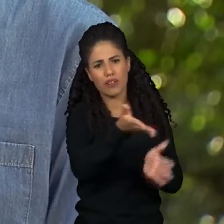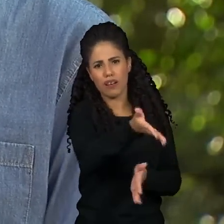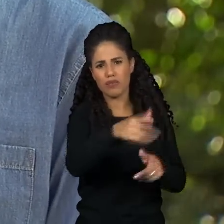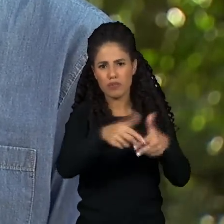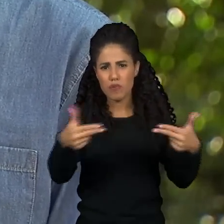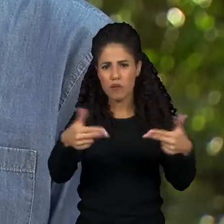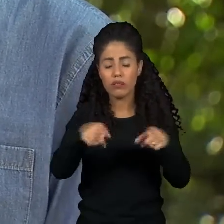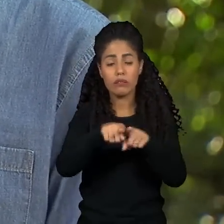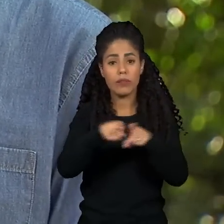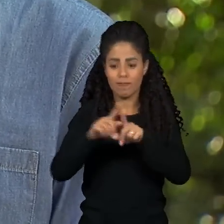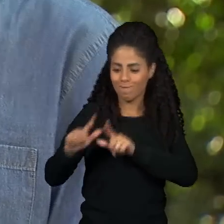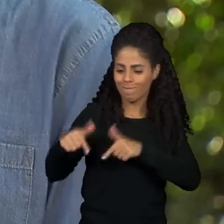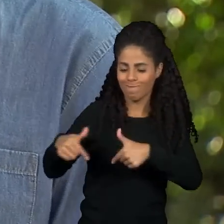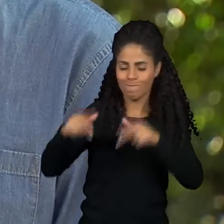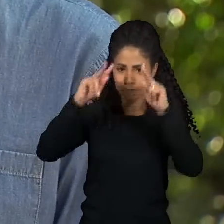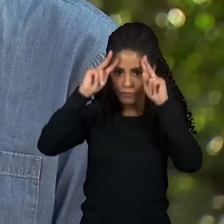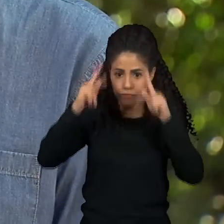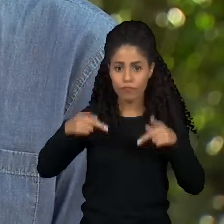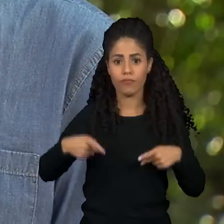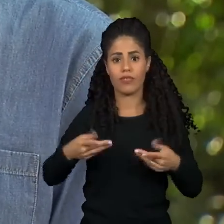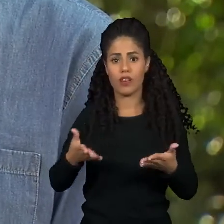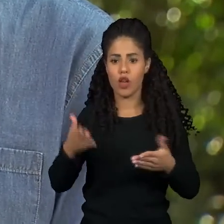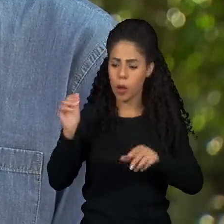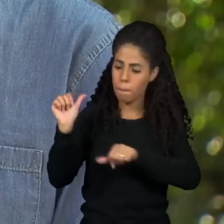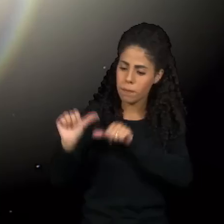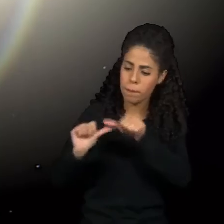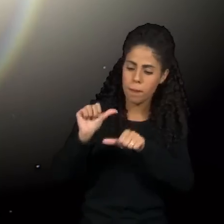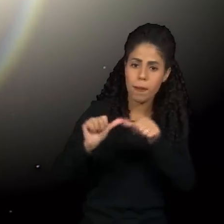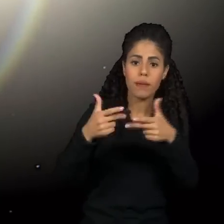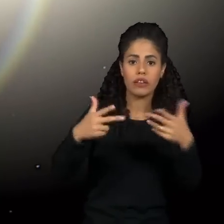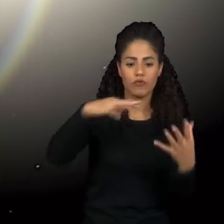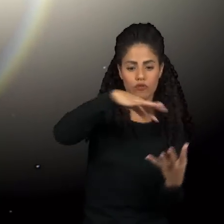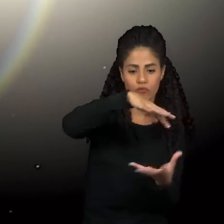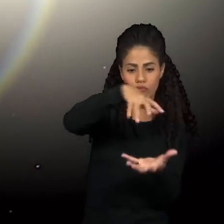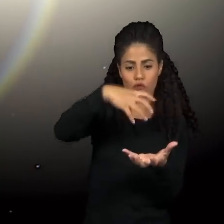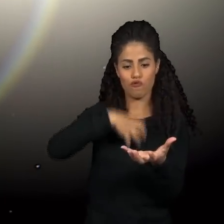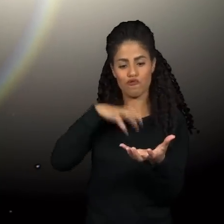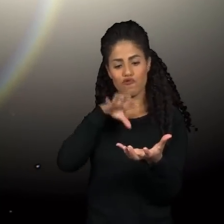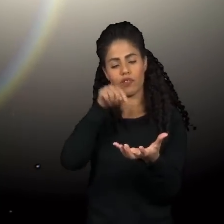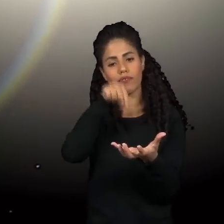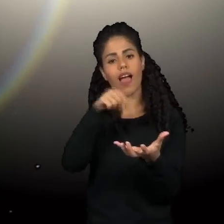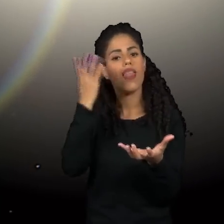intensa humana, né, nos ciclos naturais da Terra.